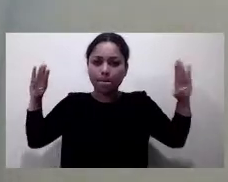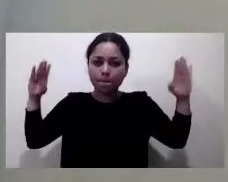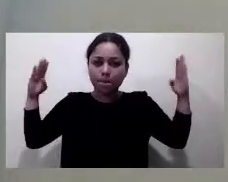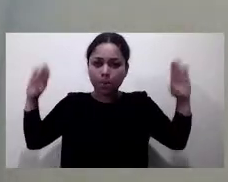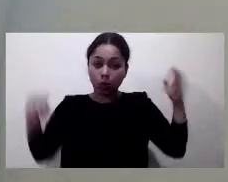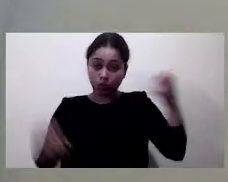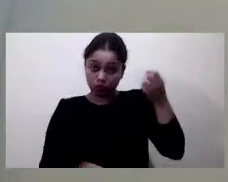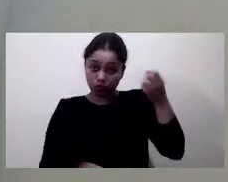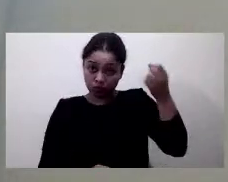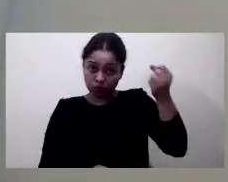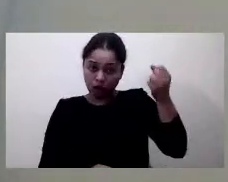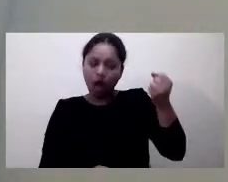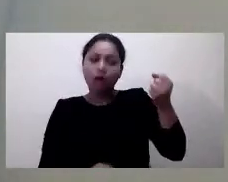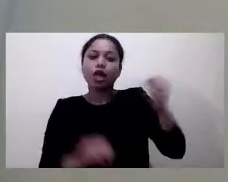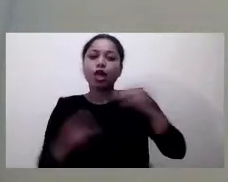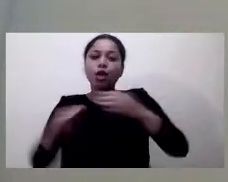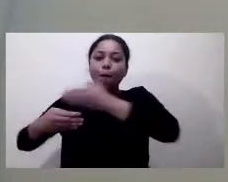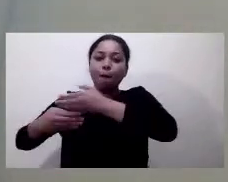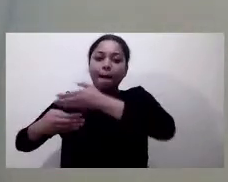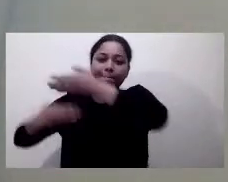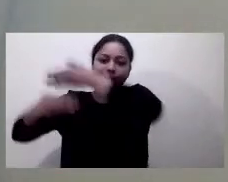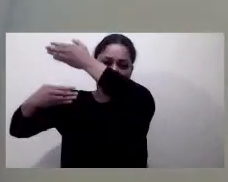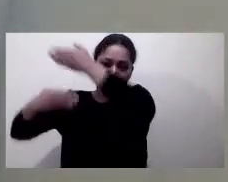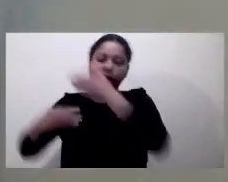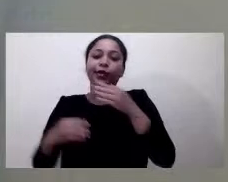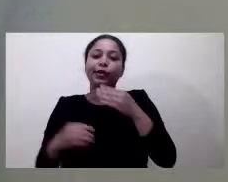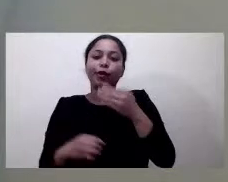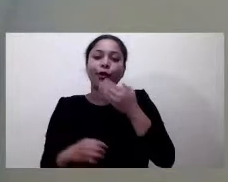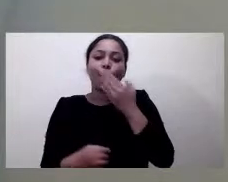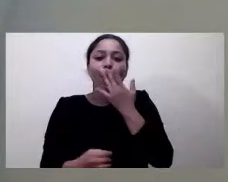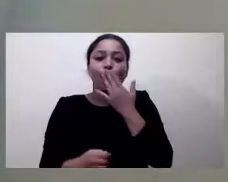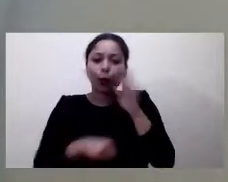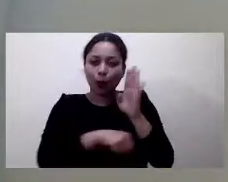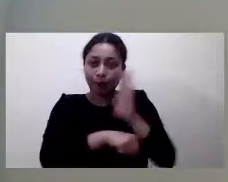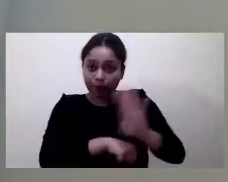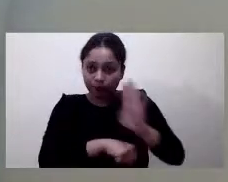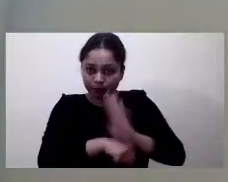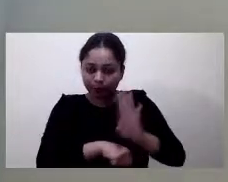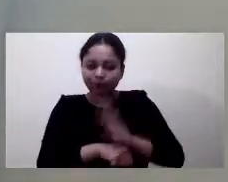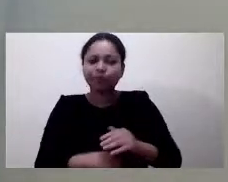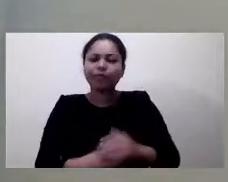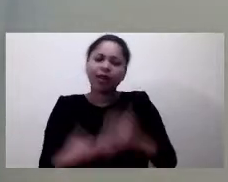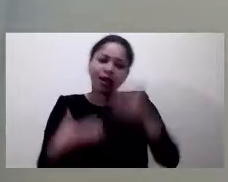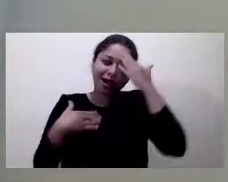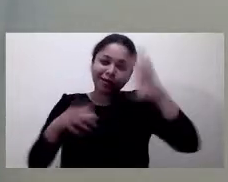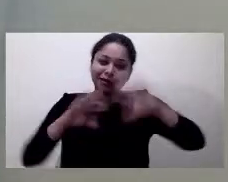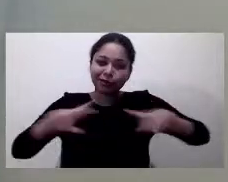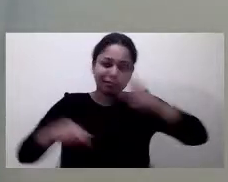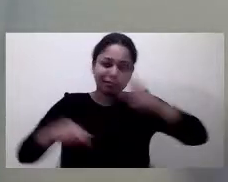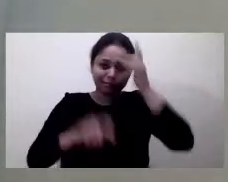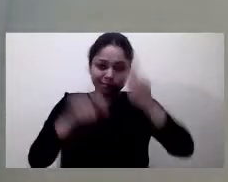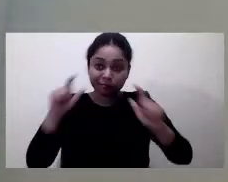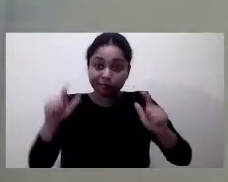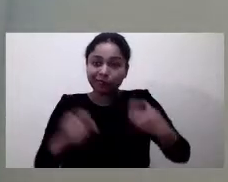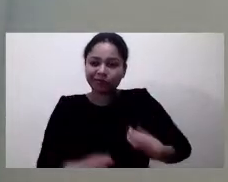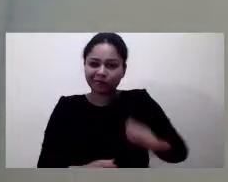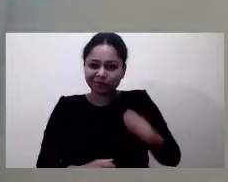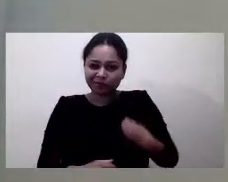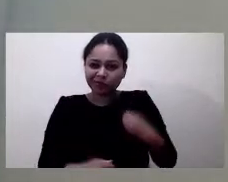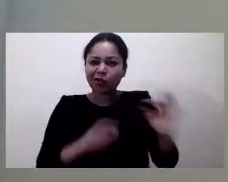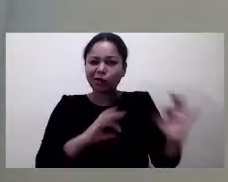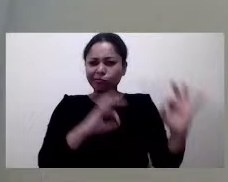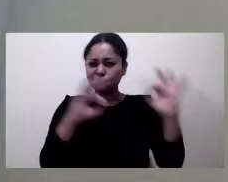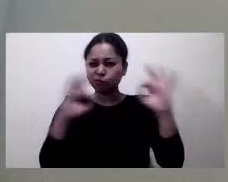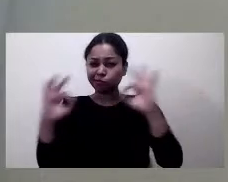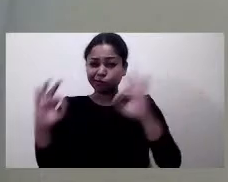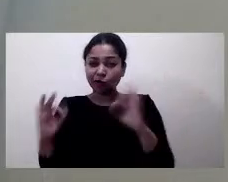parede creme. Gostaria mais uma vez de desejar um agradecimento a todos os presentes, a todos que acompanharam o nosso dia. Caso você